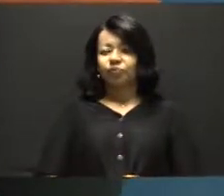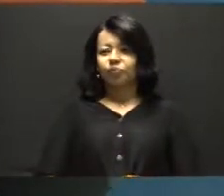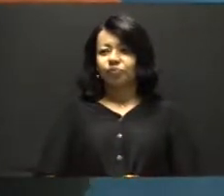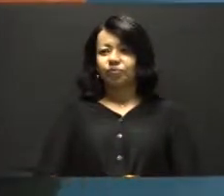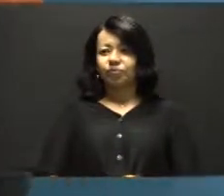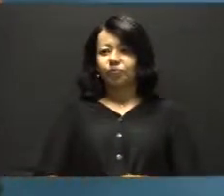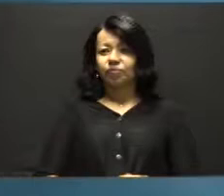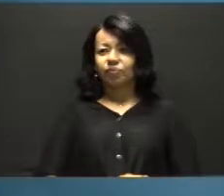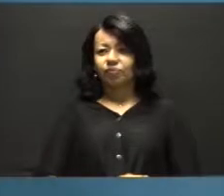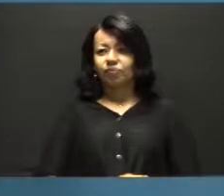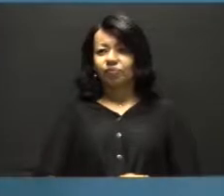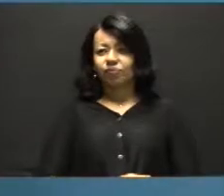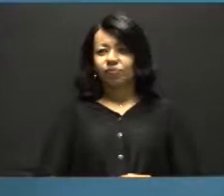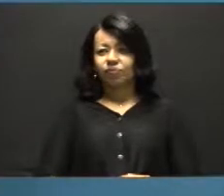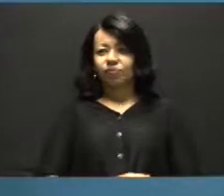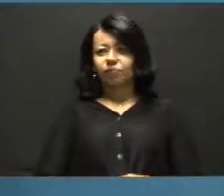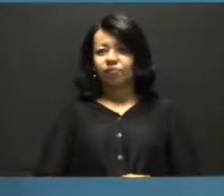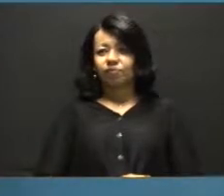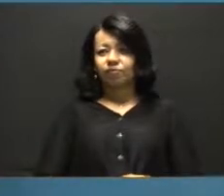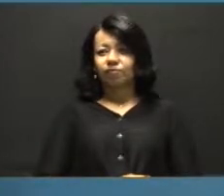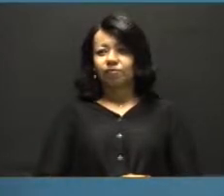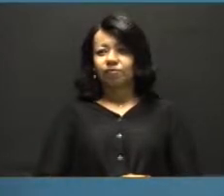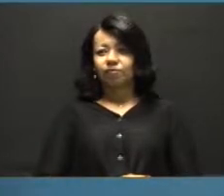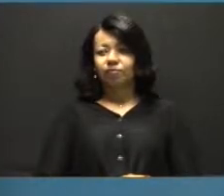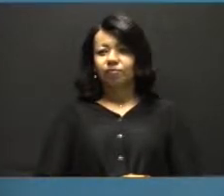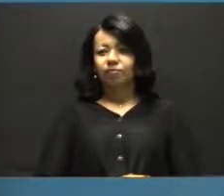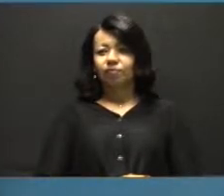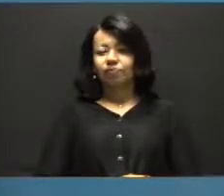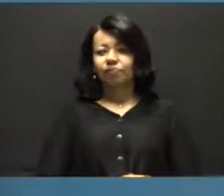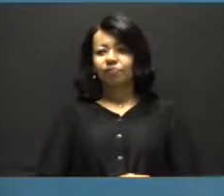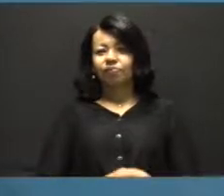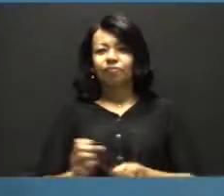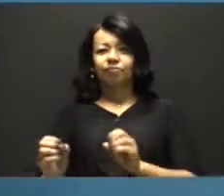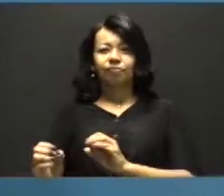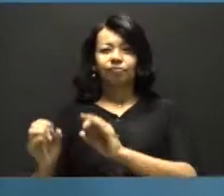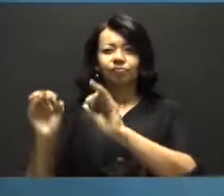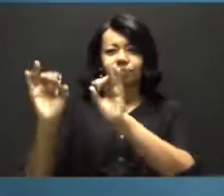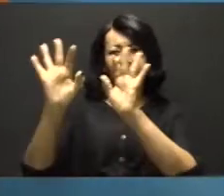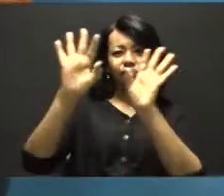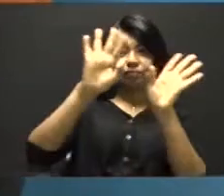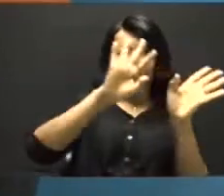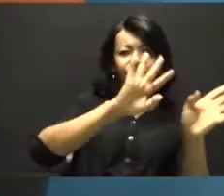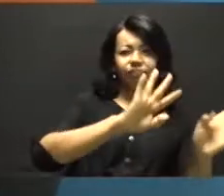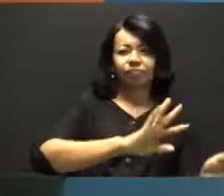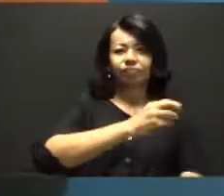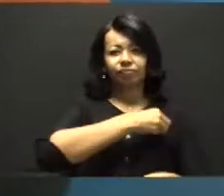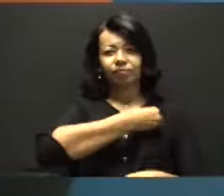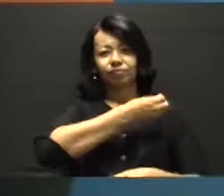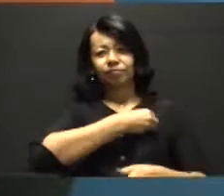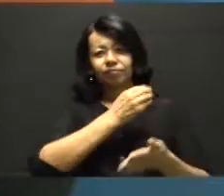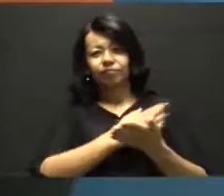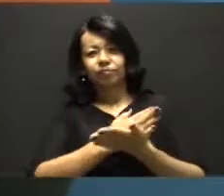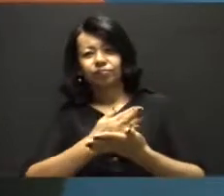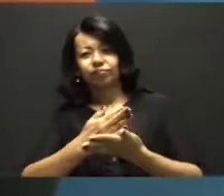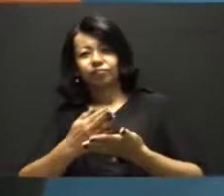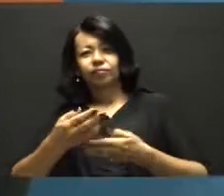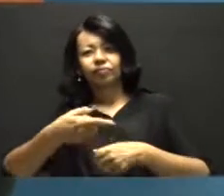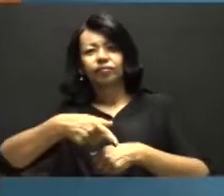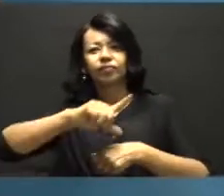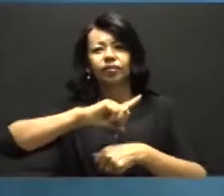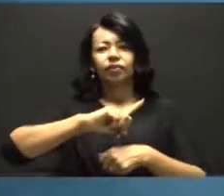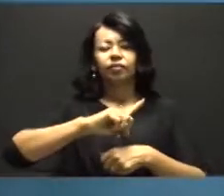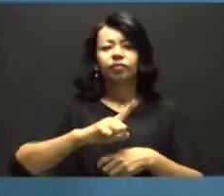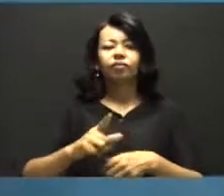o milagre da viúva começa bem antes disse